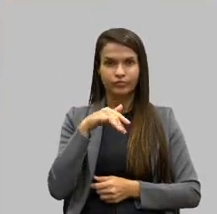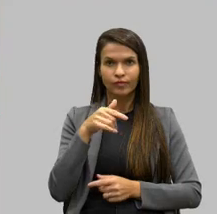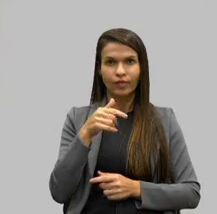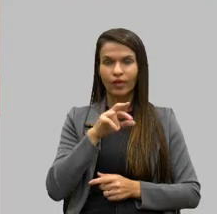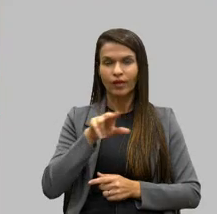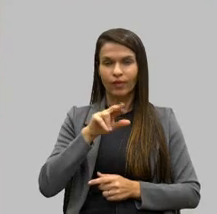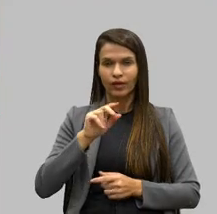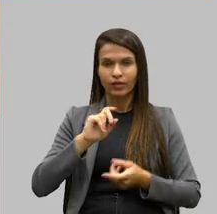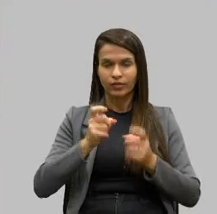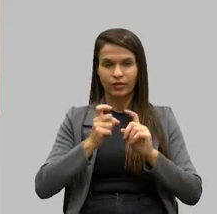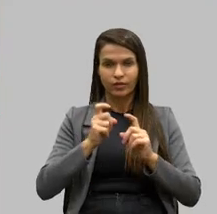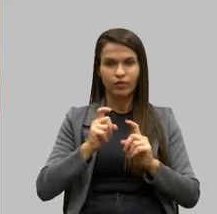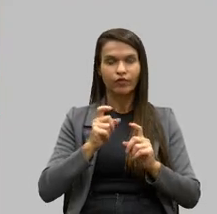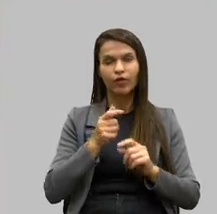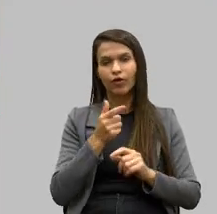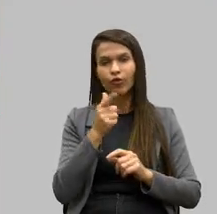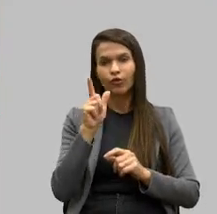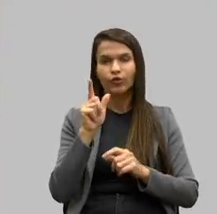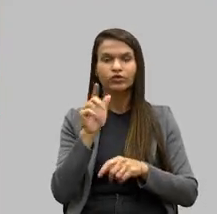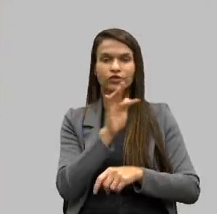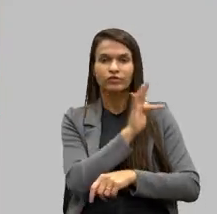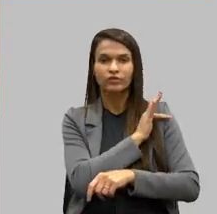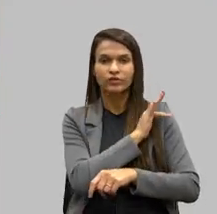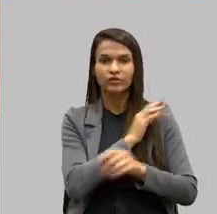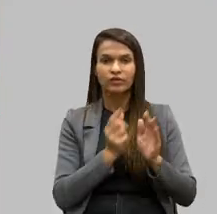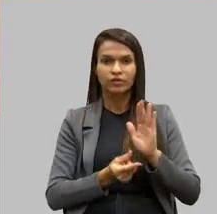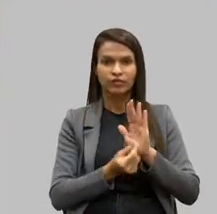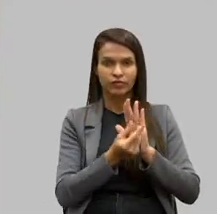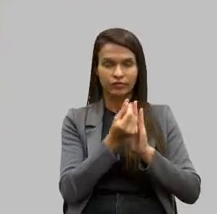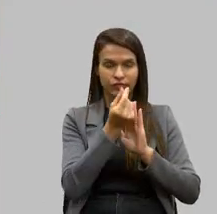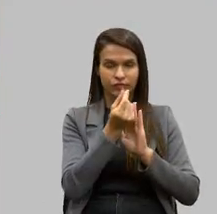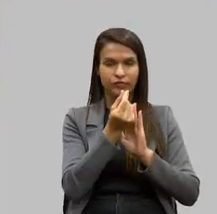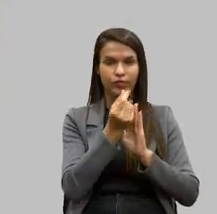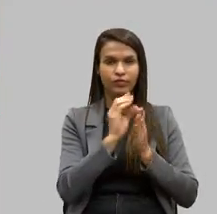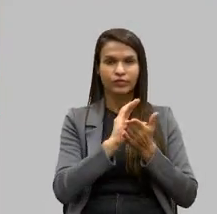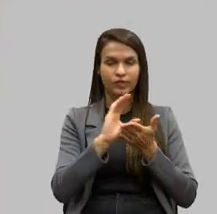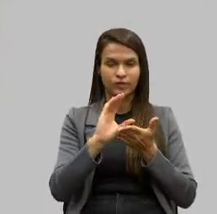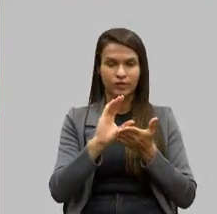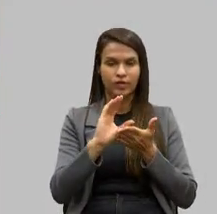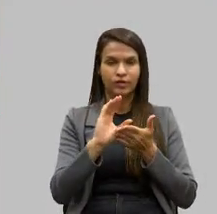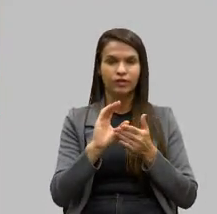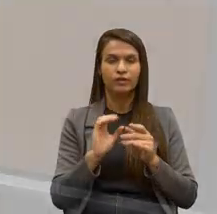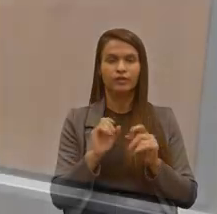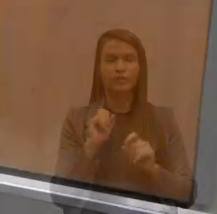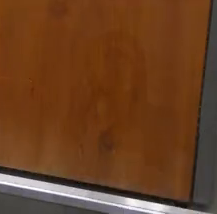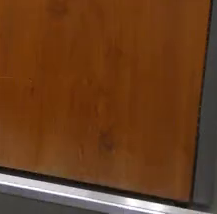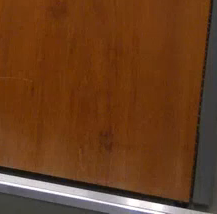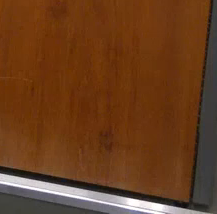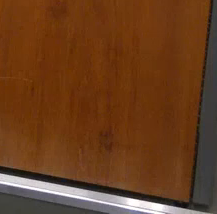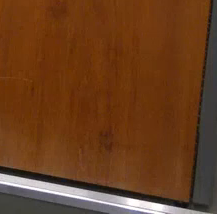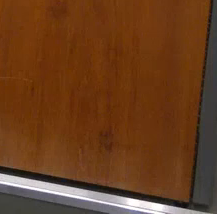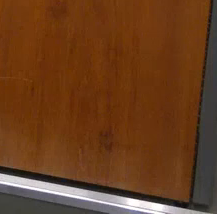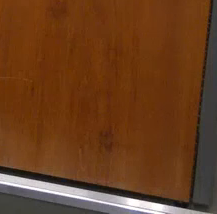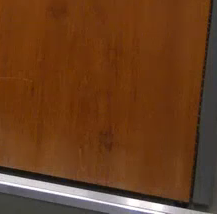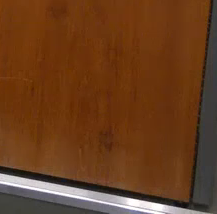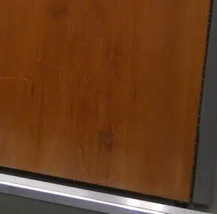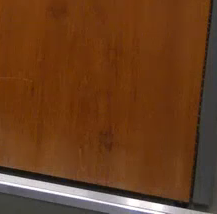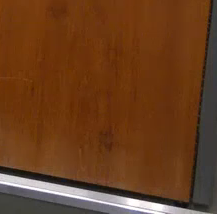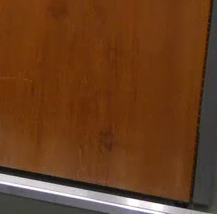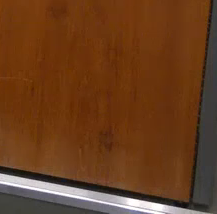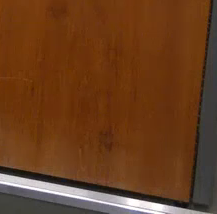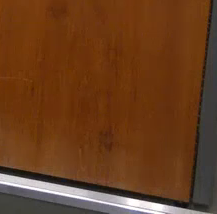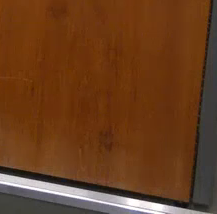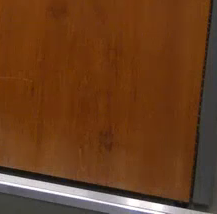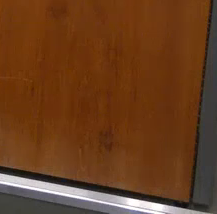comissão, foi na comissão de fiscalização financeira e orçamentária, em que é um projeto de lei que prevê a